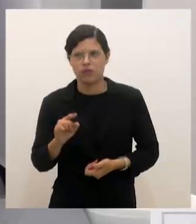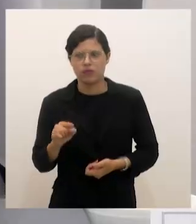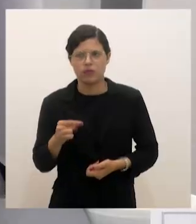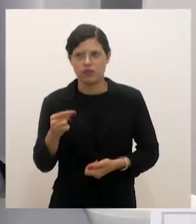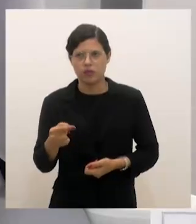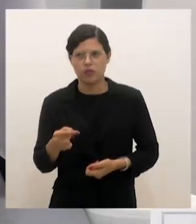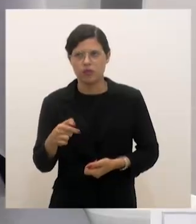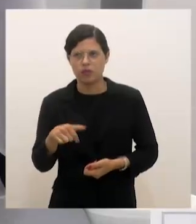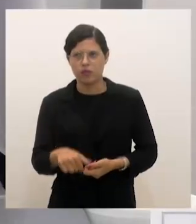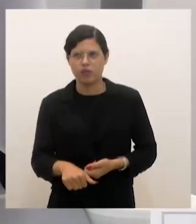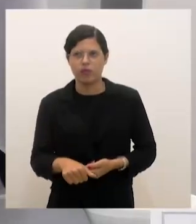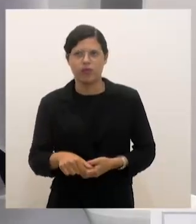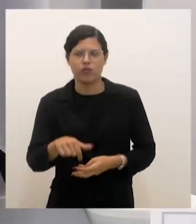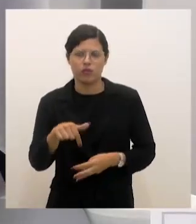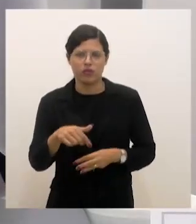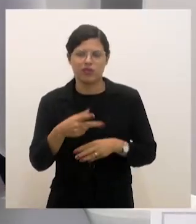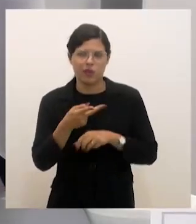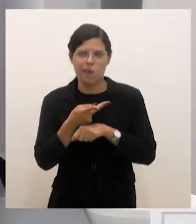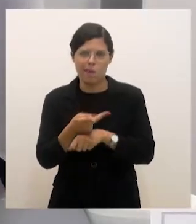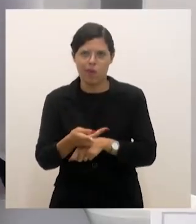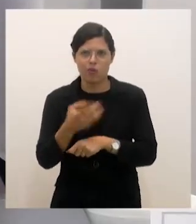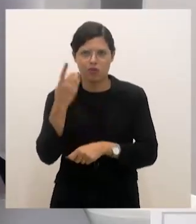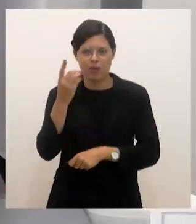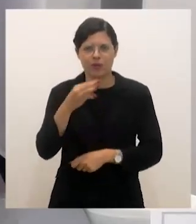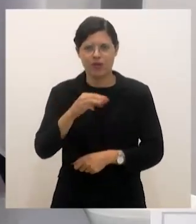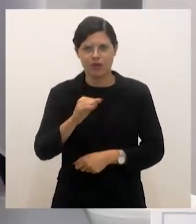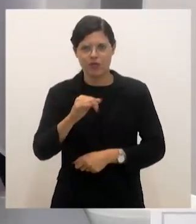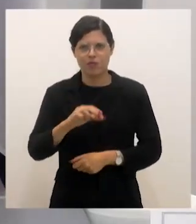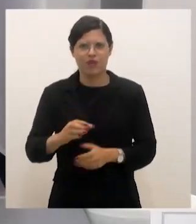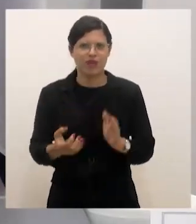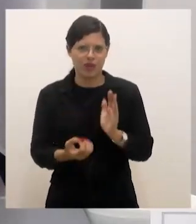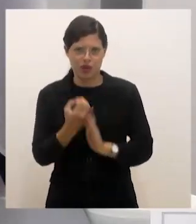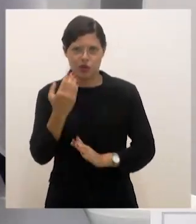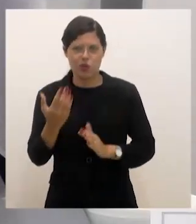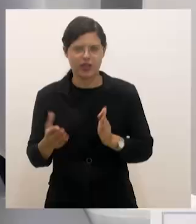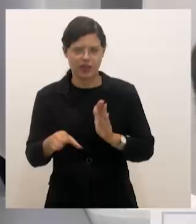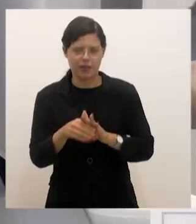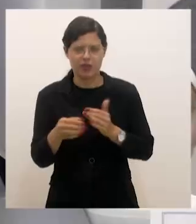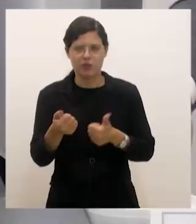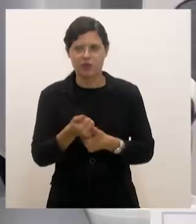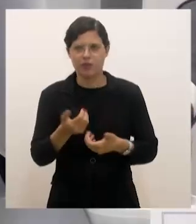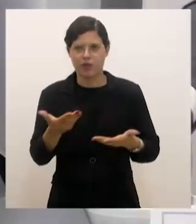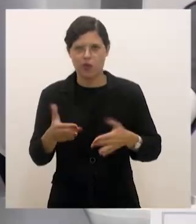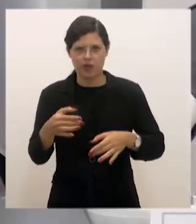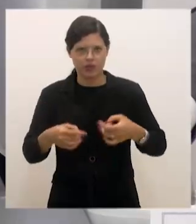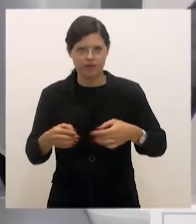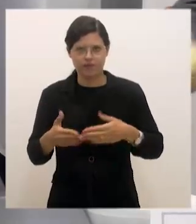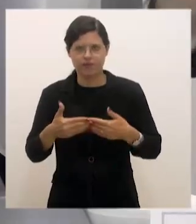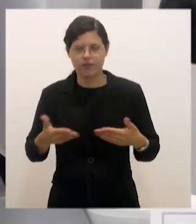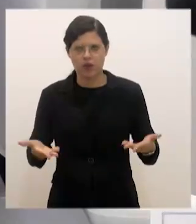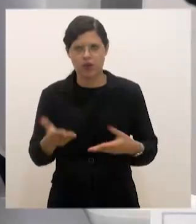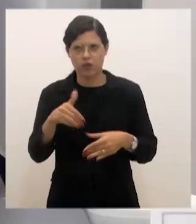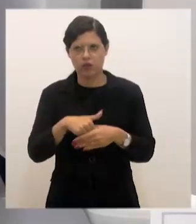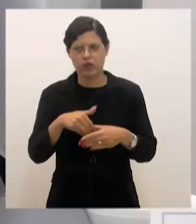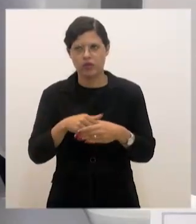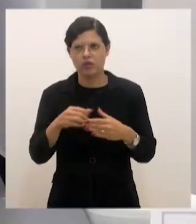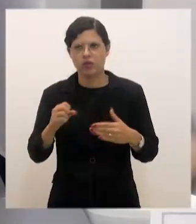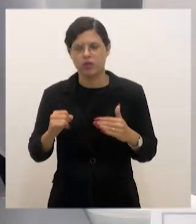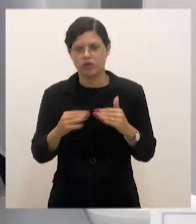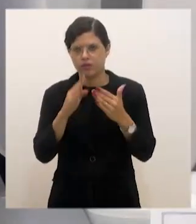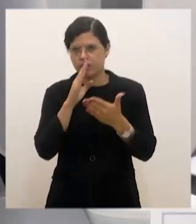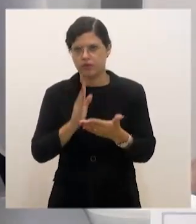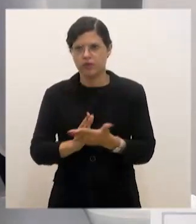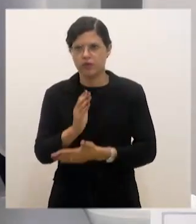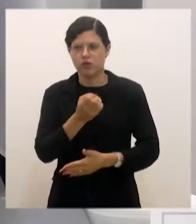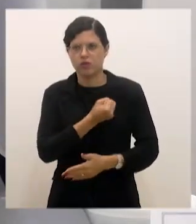deputado Mink foi o autor intelectual desse substitutivo. Não havendo quem queira discutir, encerrada a discussão, em votação, senhores que aprovam permaneçam como estão,